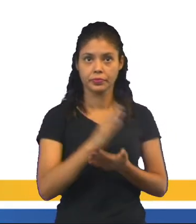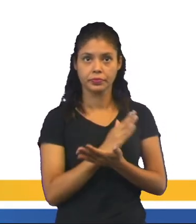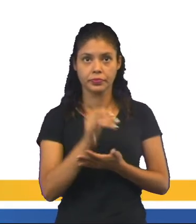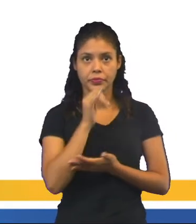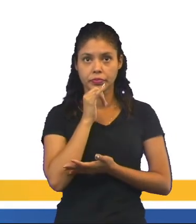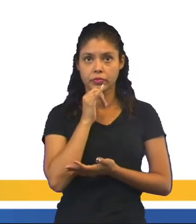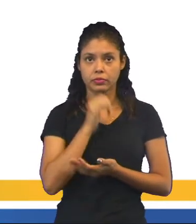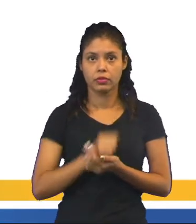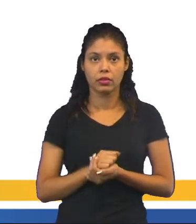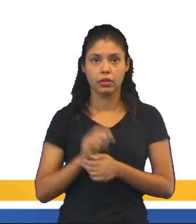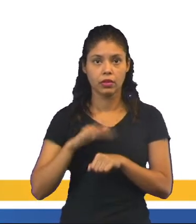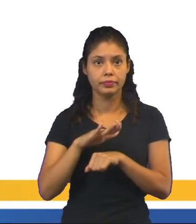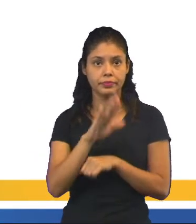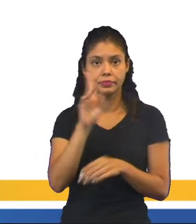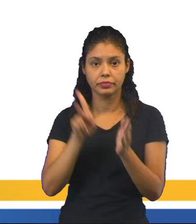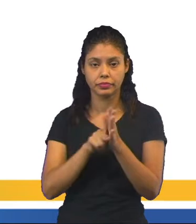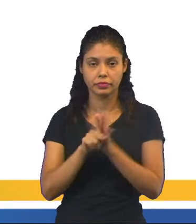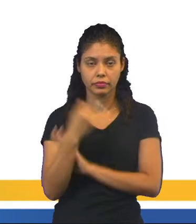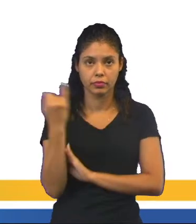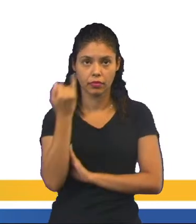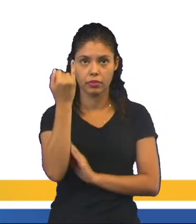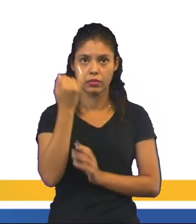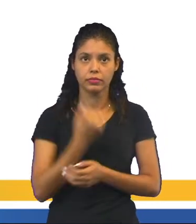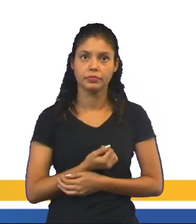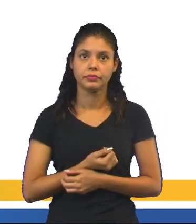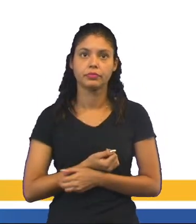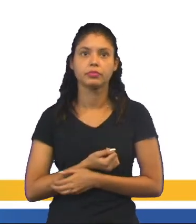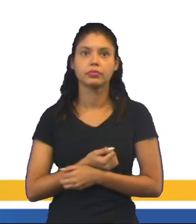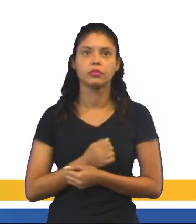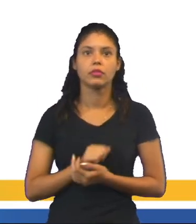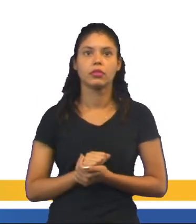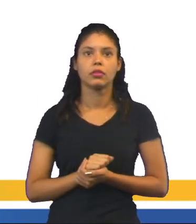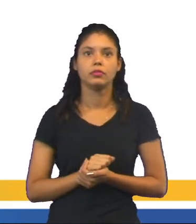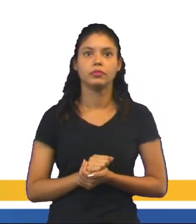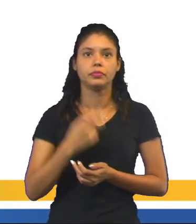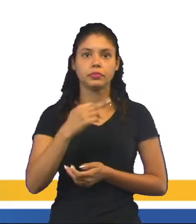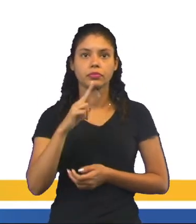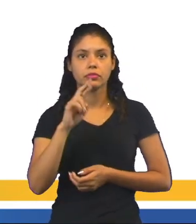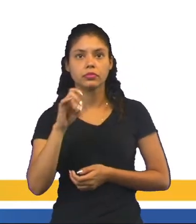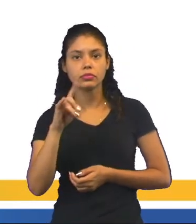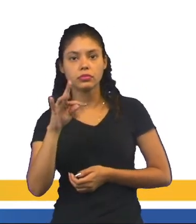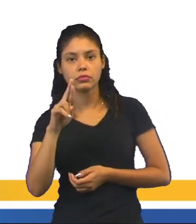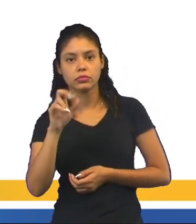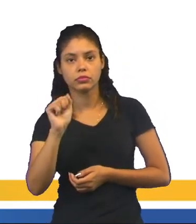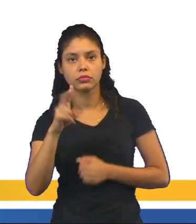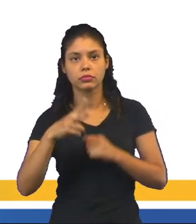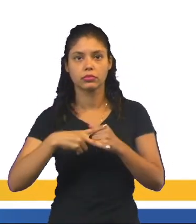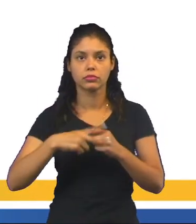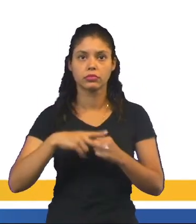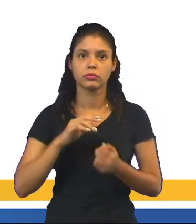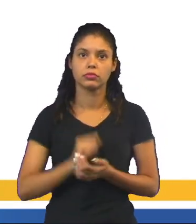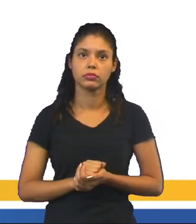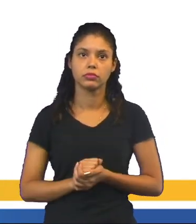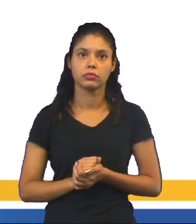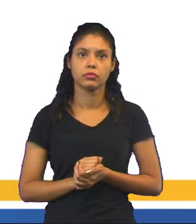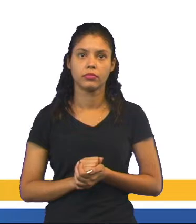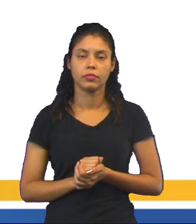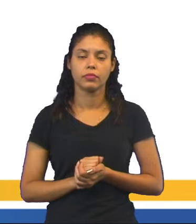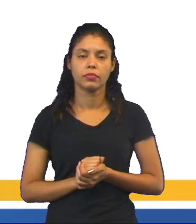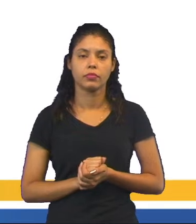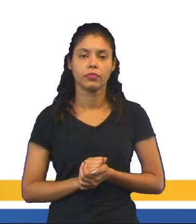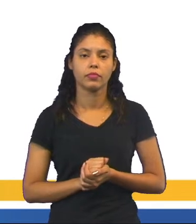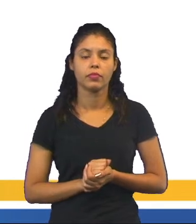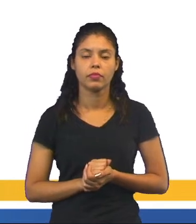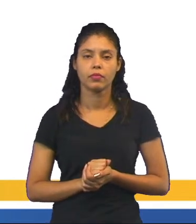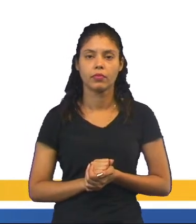exemplos. E tem alguns mais específicos aí, ó. Tem o verbo protestou, do verbo protestar, também indica lá,